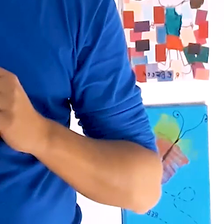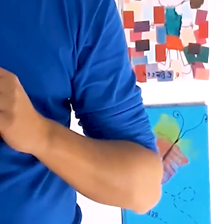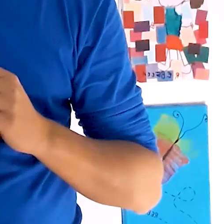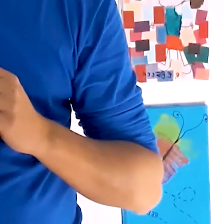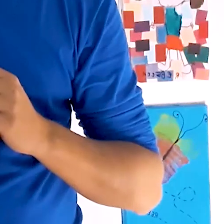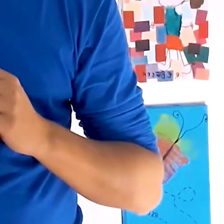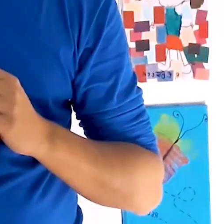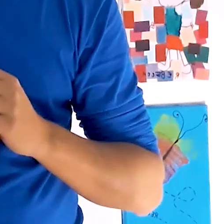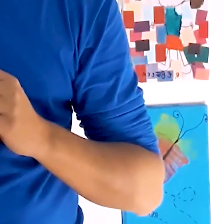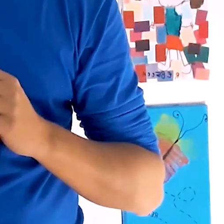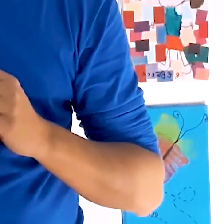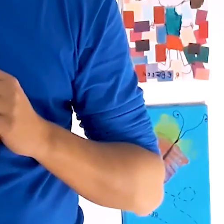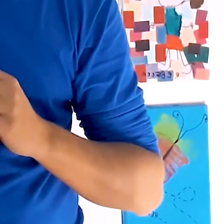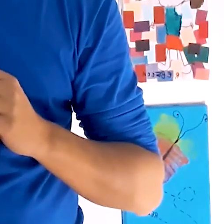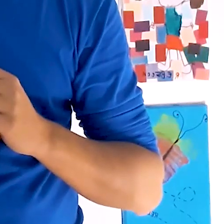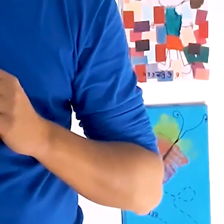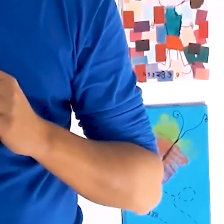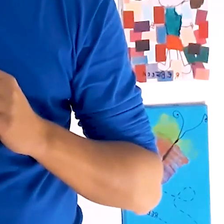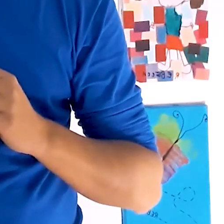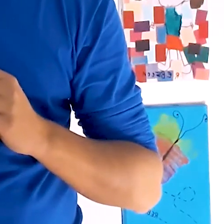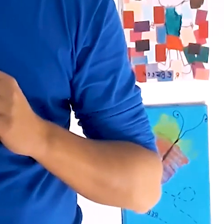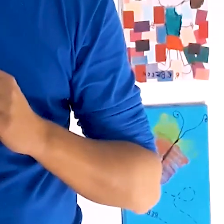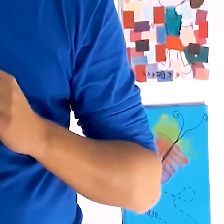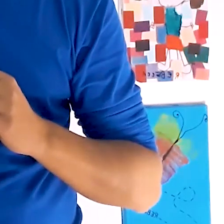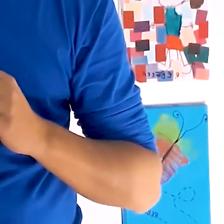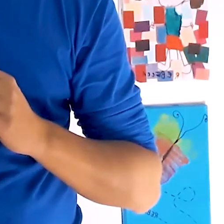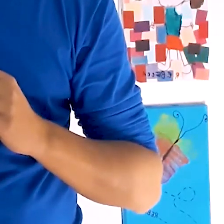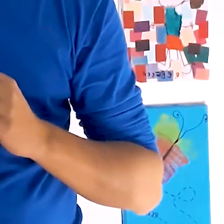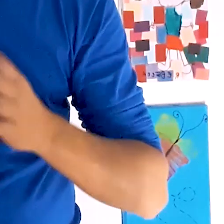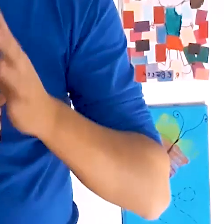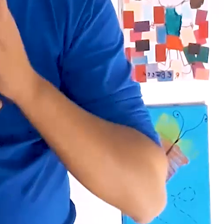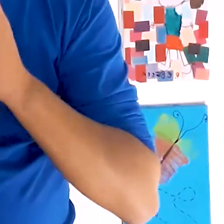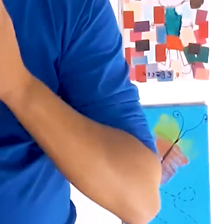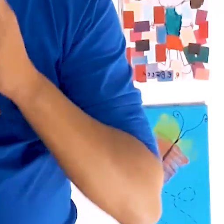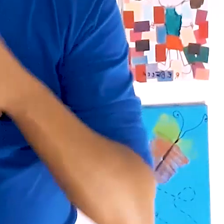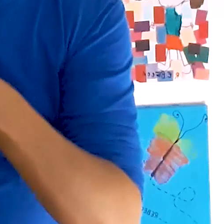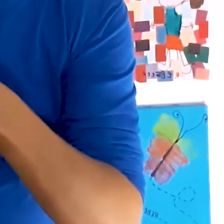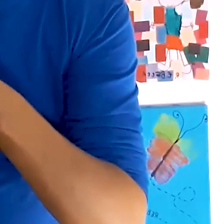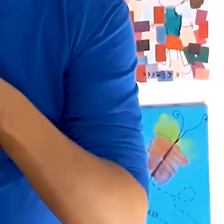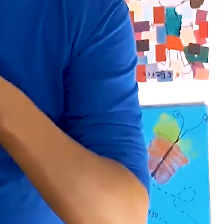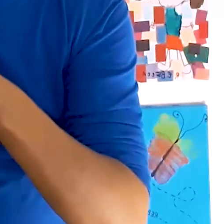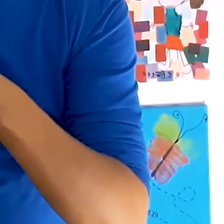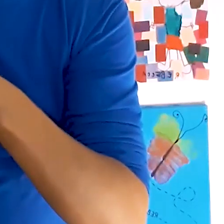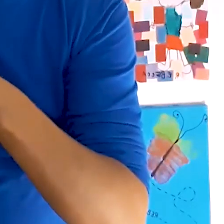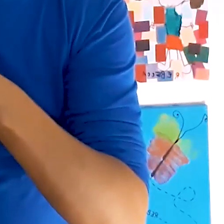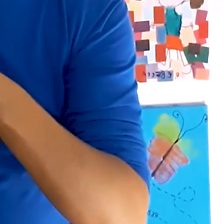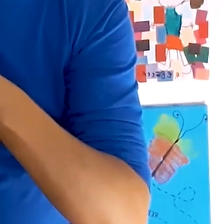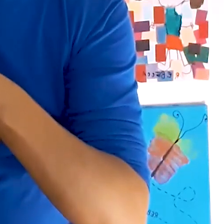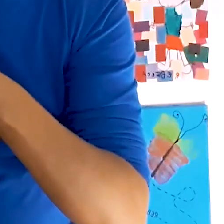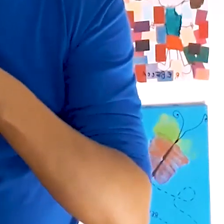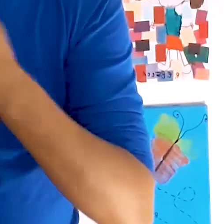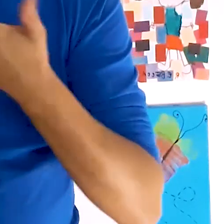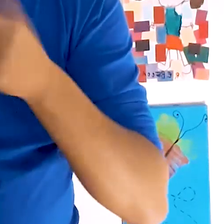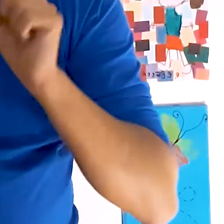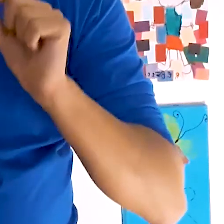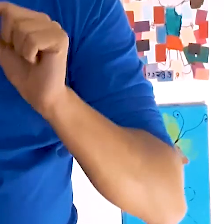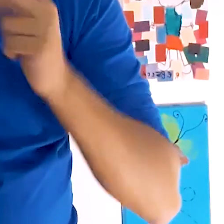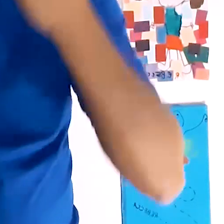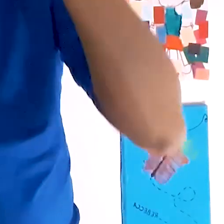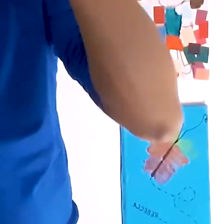Bom, quando acontece de alguém ficar doente, se